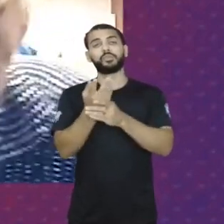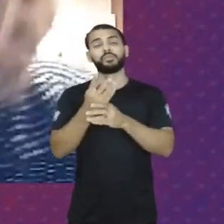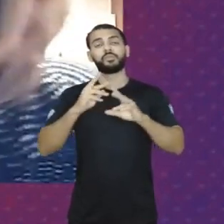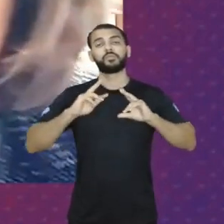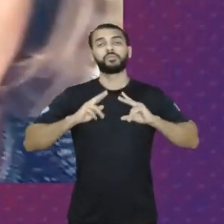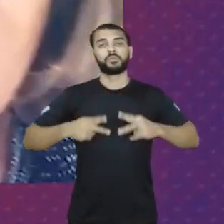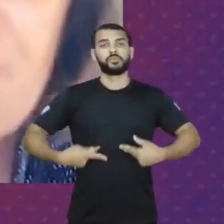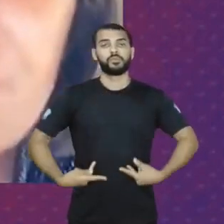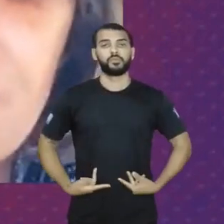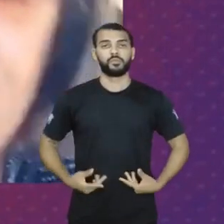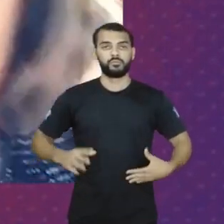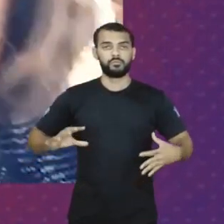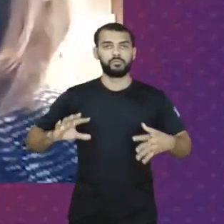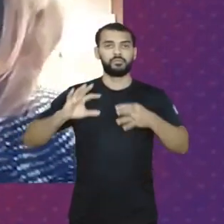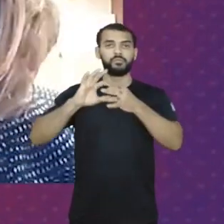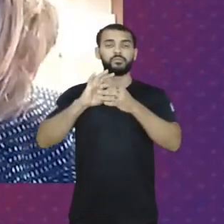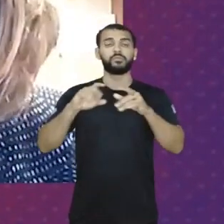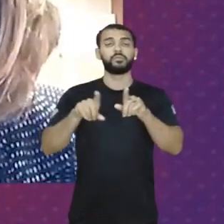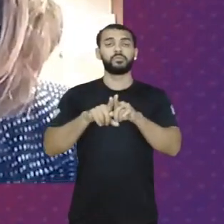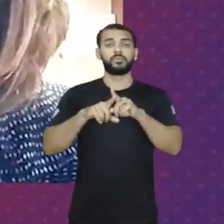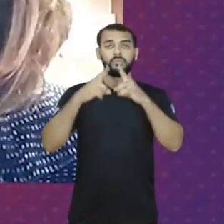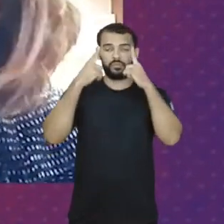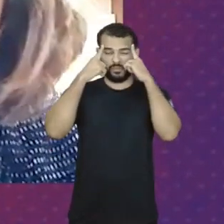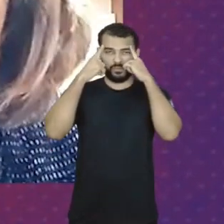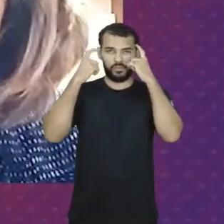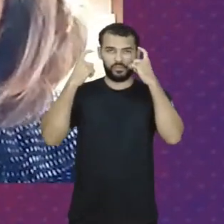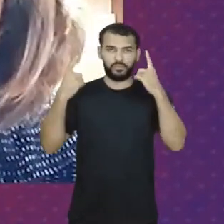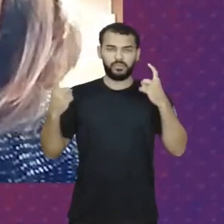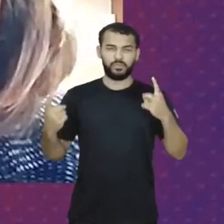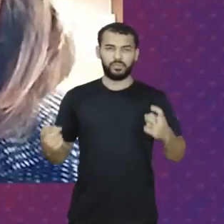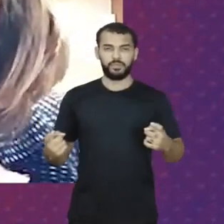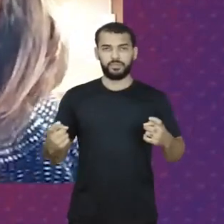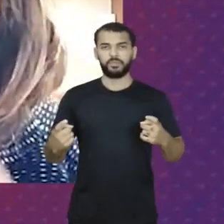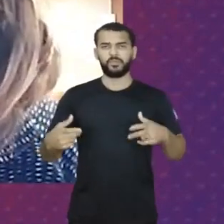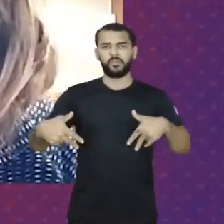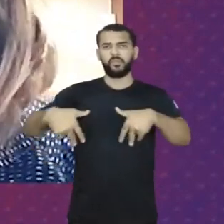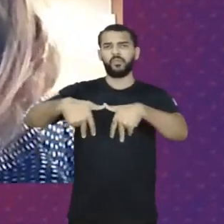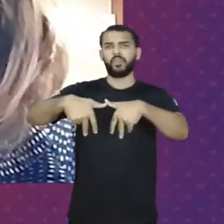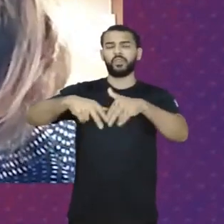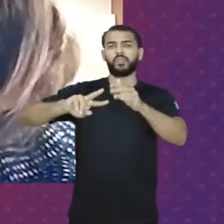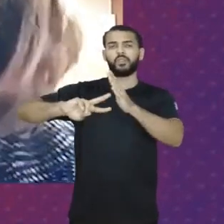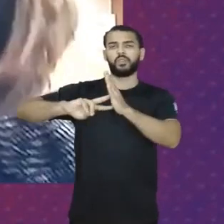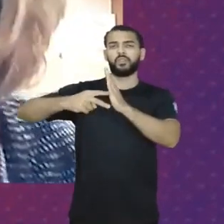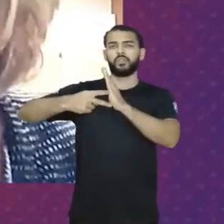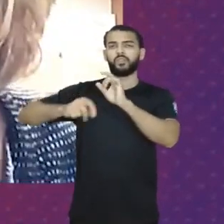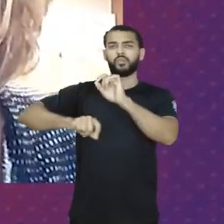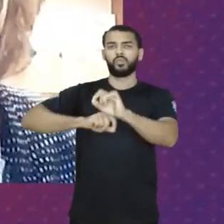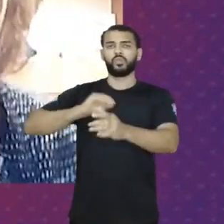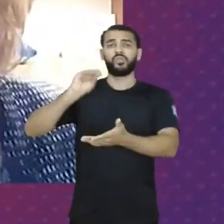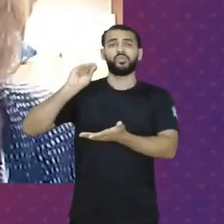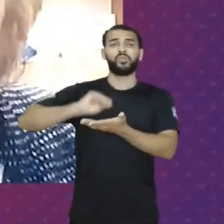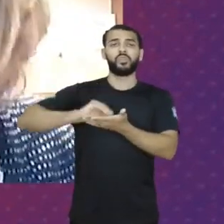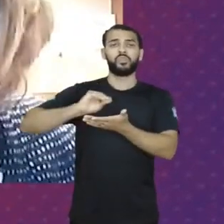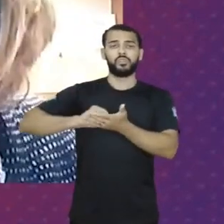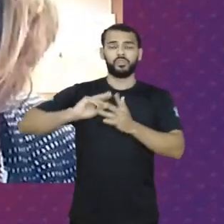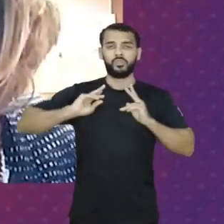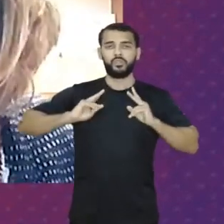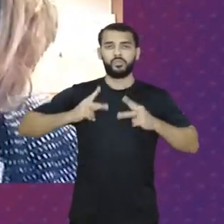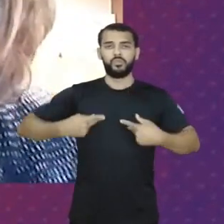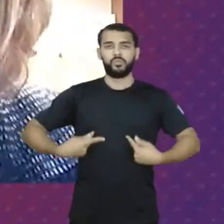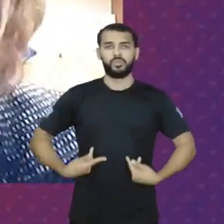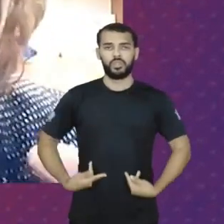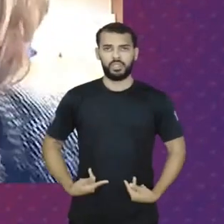humanidade. E as violências de gênero, elas representam uma desumanização